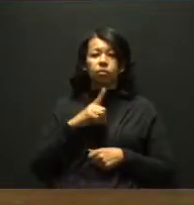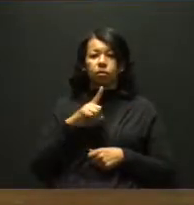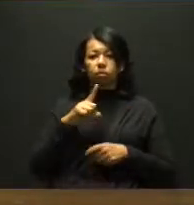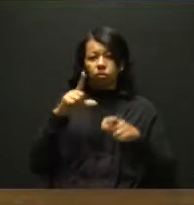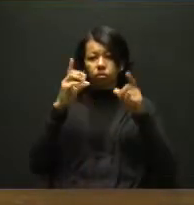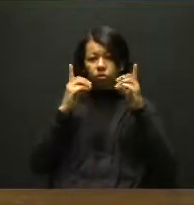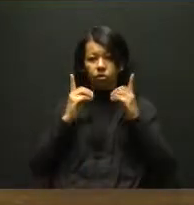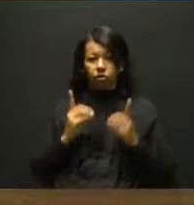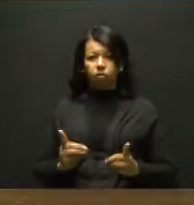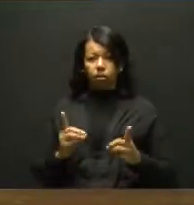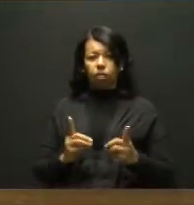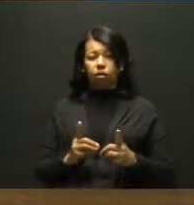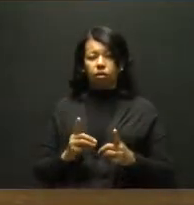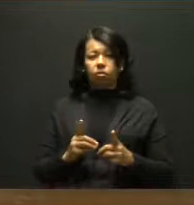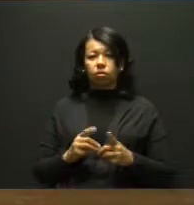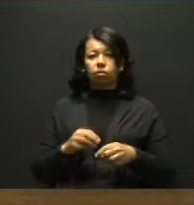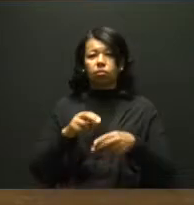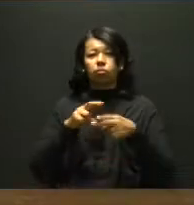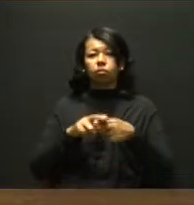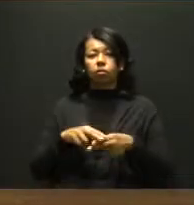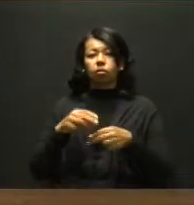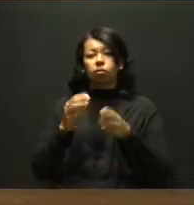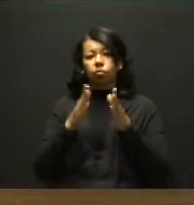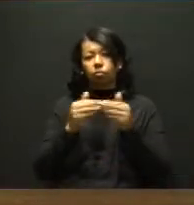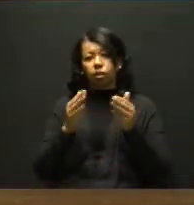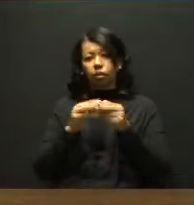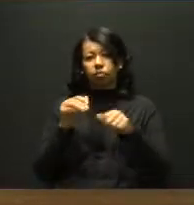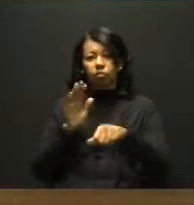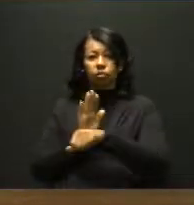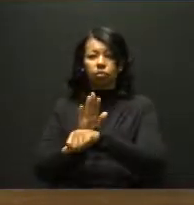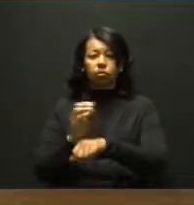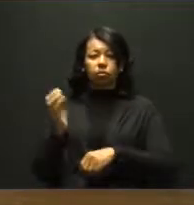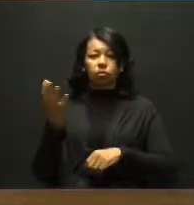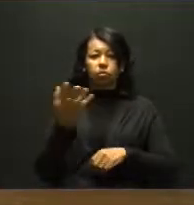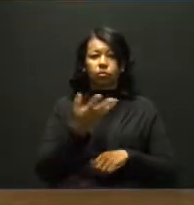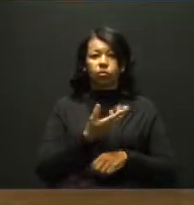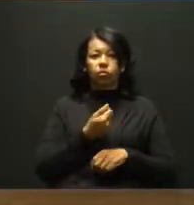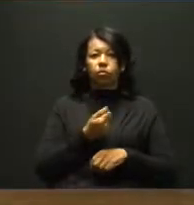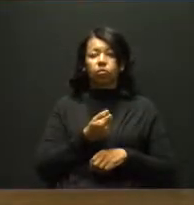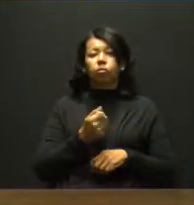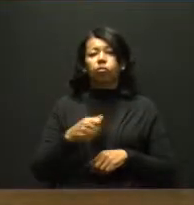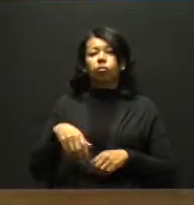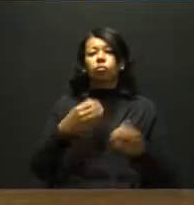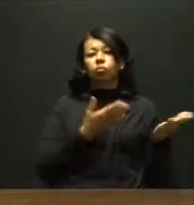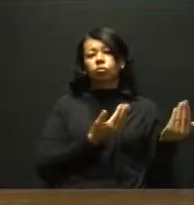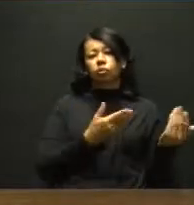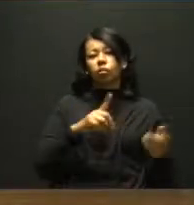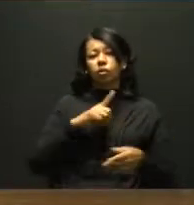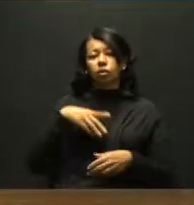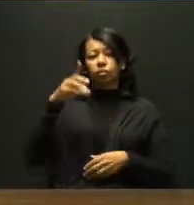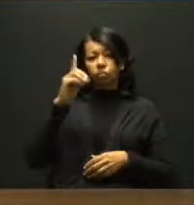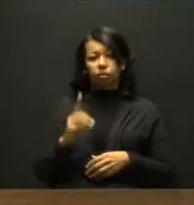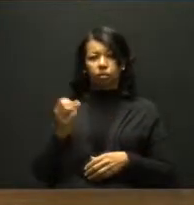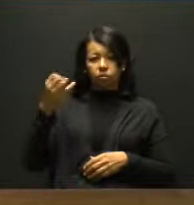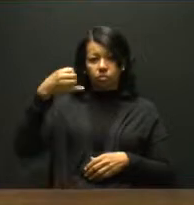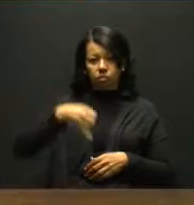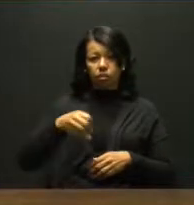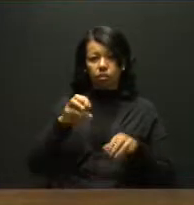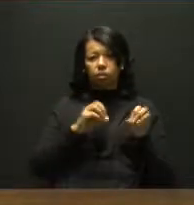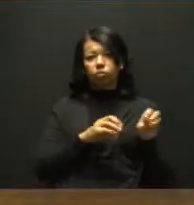é para isso que eu peço a colaboração de todos a questão dos jovens que eles tenham direito sim a educação